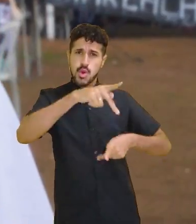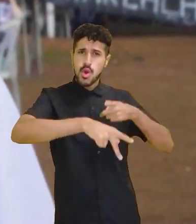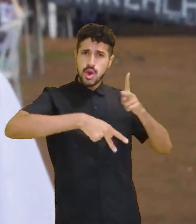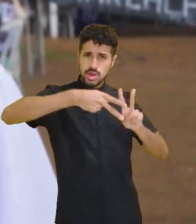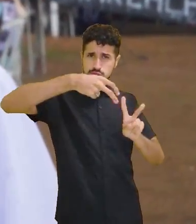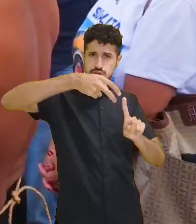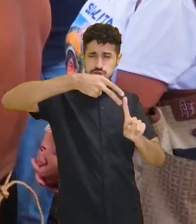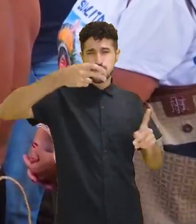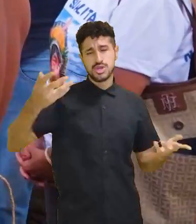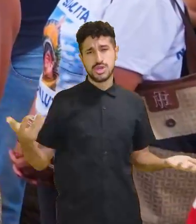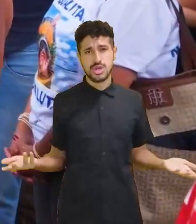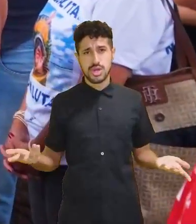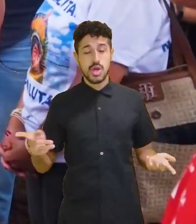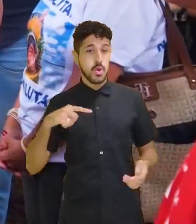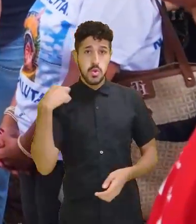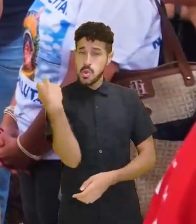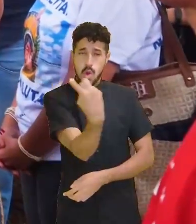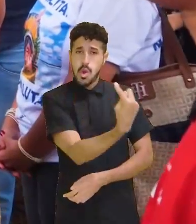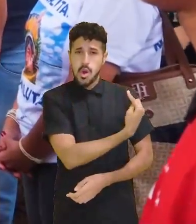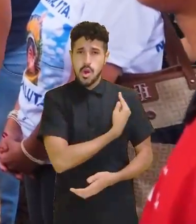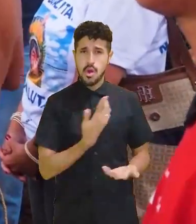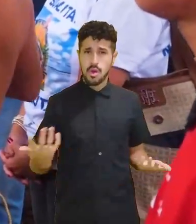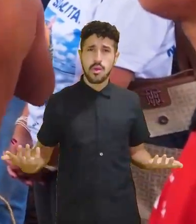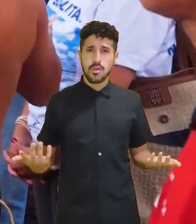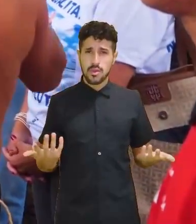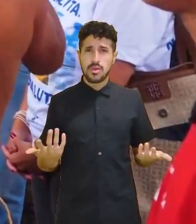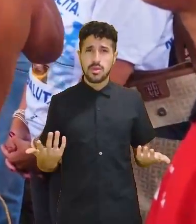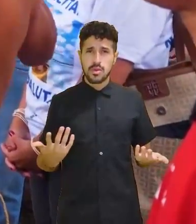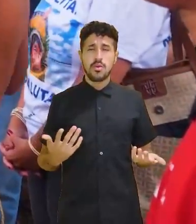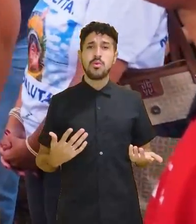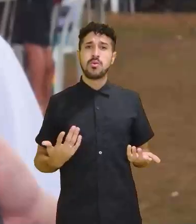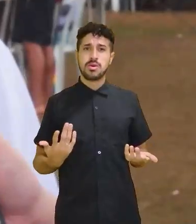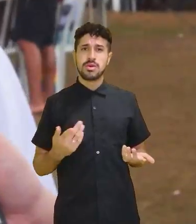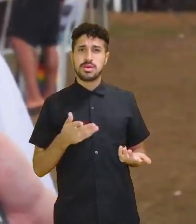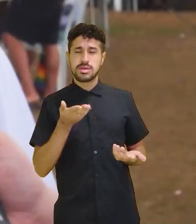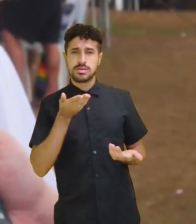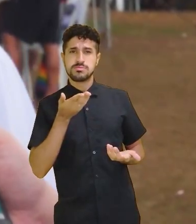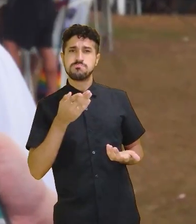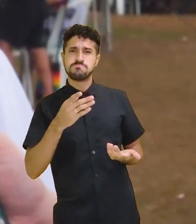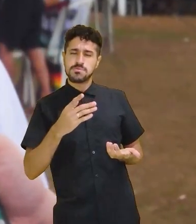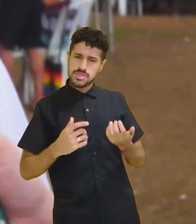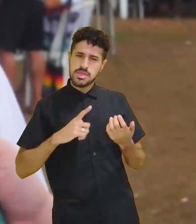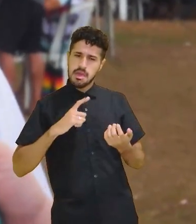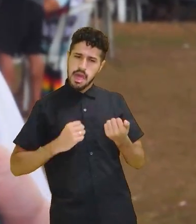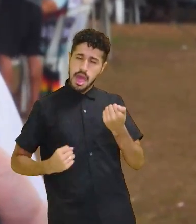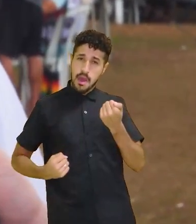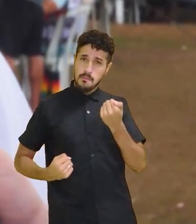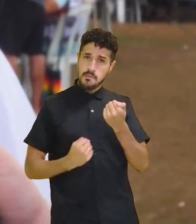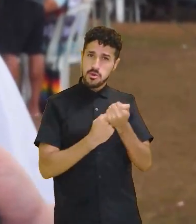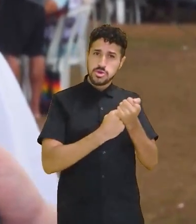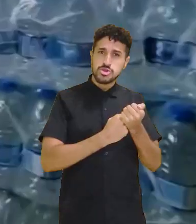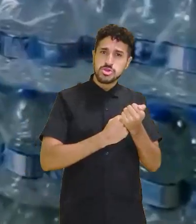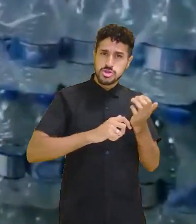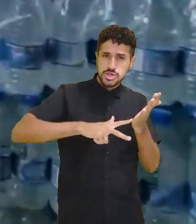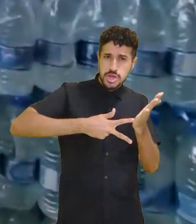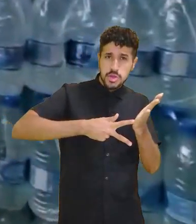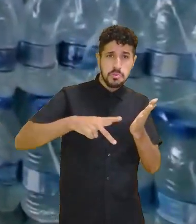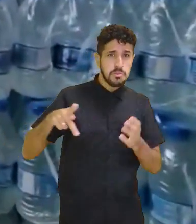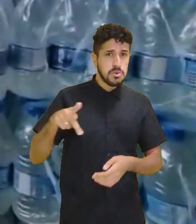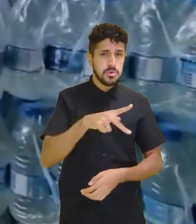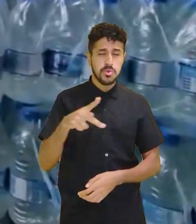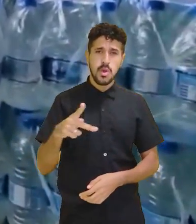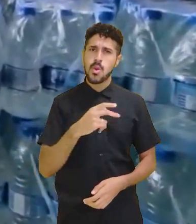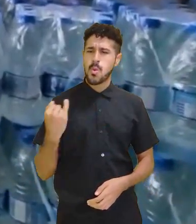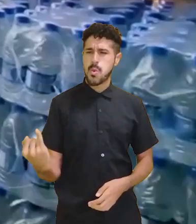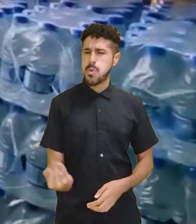os nossos direitos, quer acabar com os nossos direitos. Então, para nós, para a ATL, o apoio do